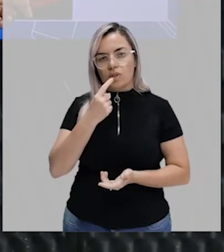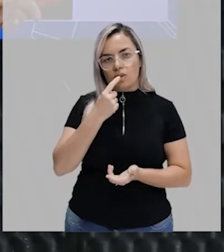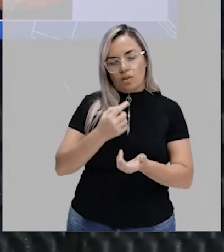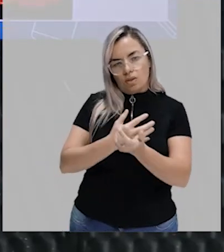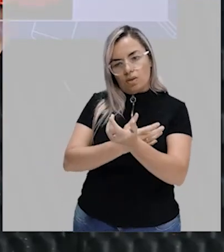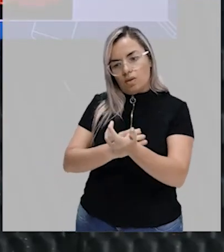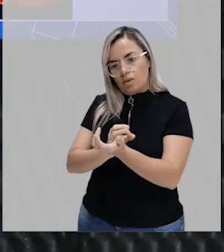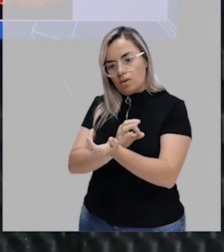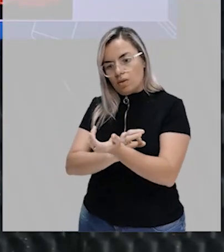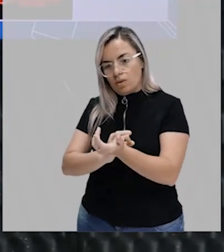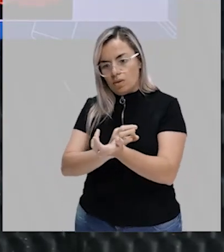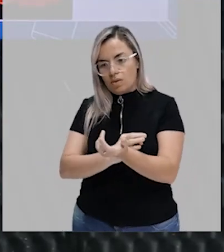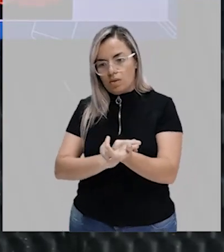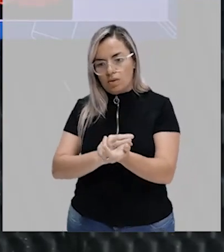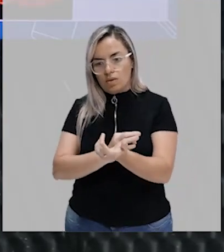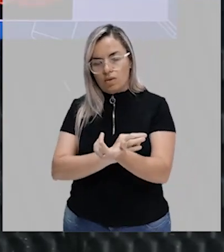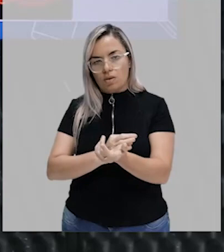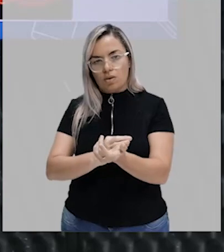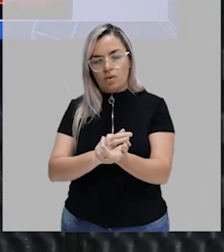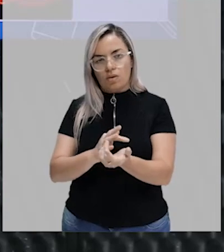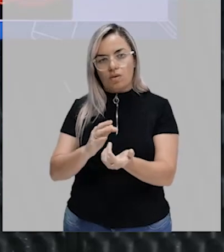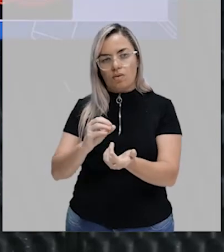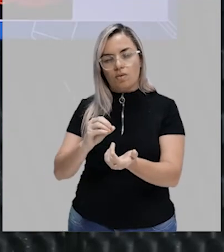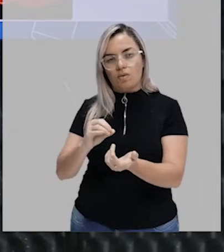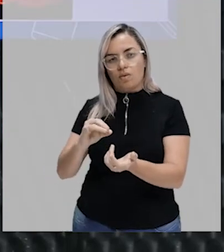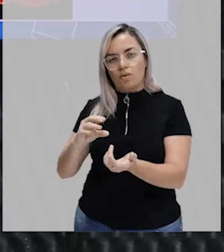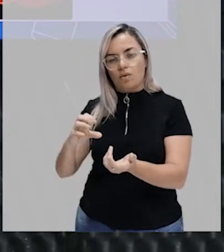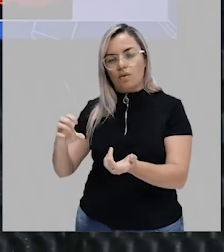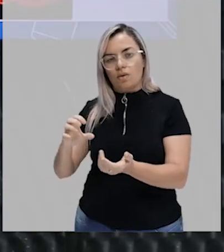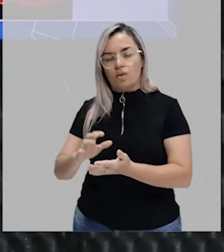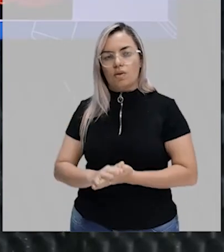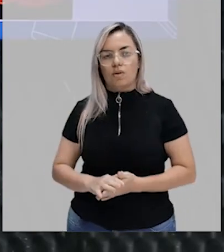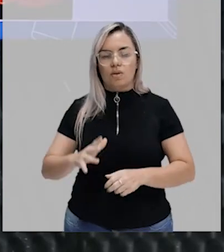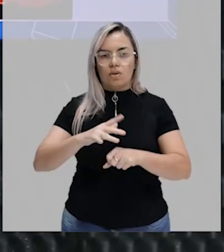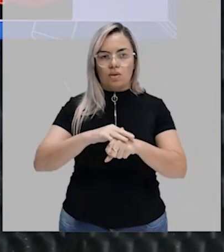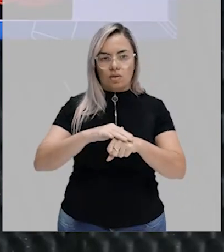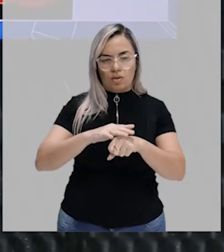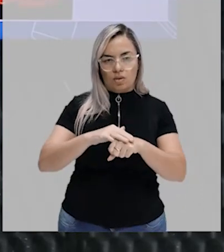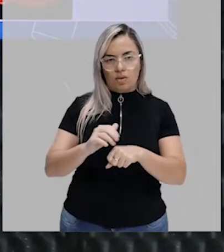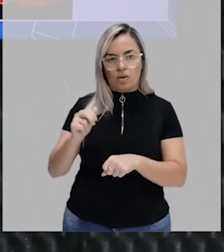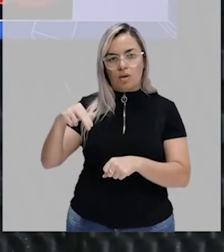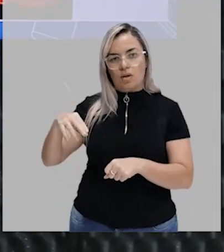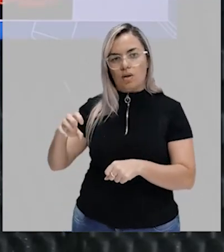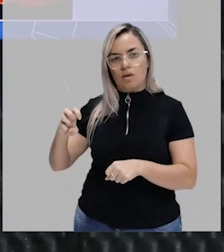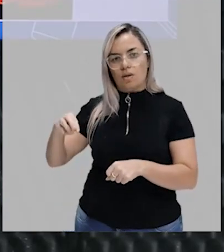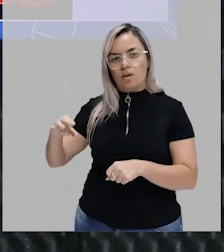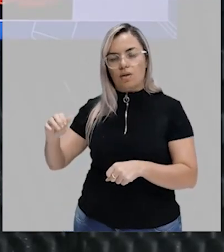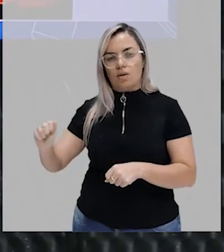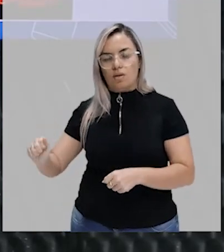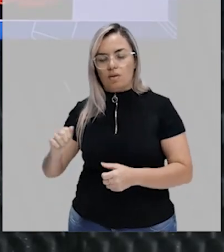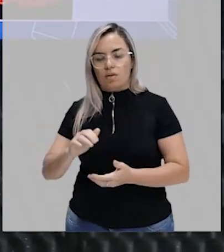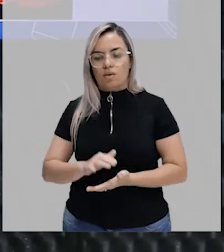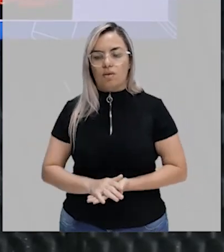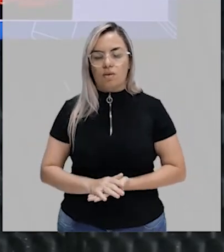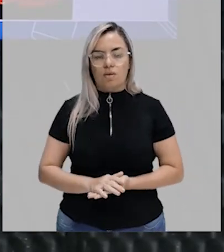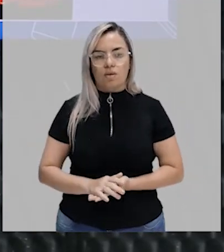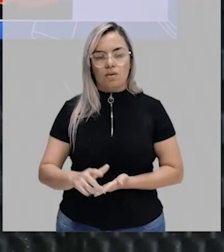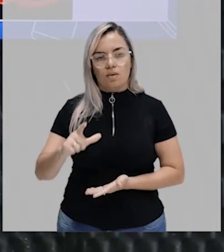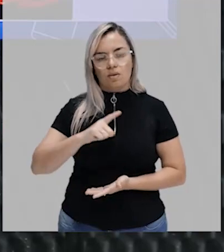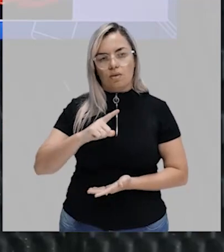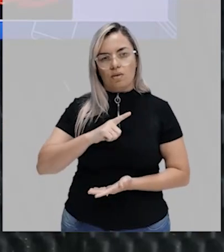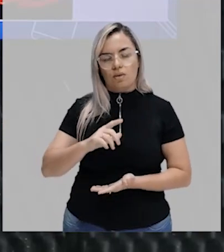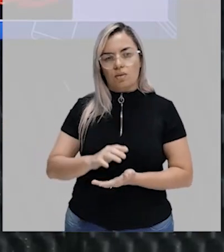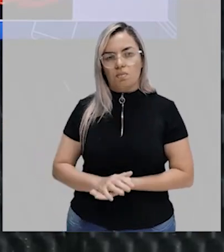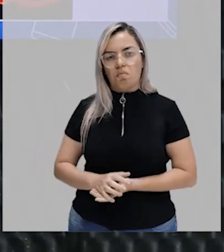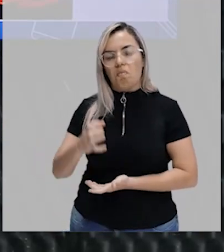foice. O indivíduo ele vai ter uma doença chamada ciclemia ou anemia falciforme, tá? Ela vai ter uma anemia